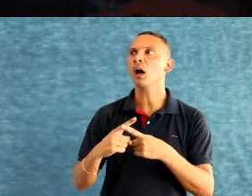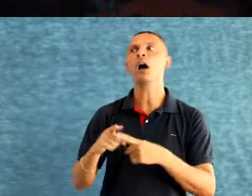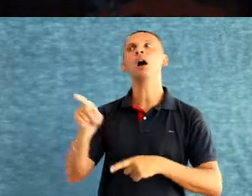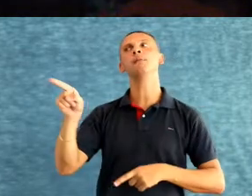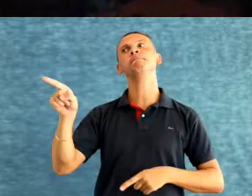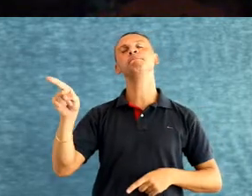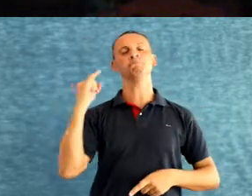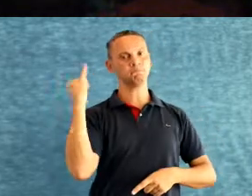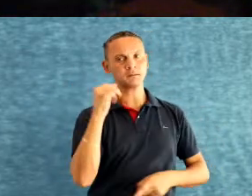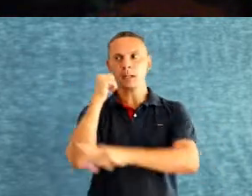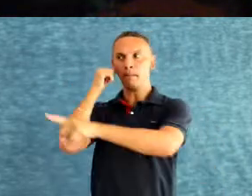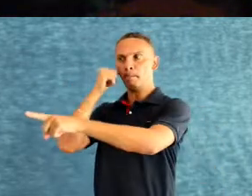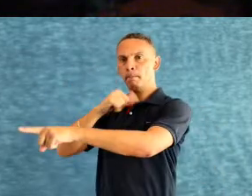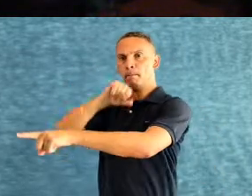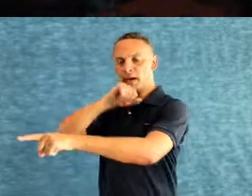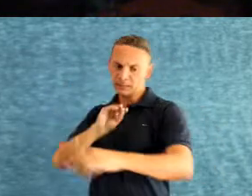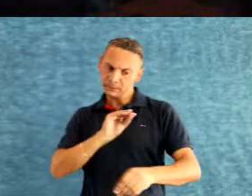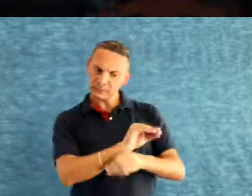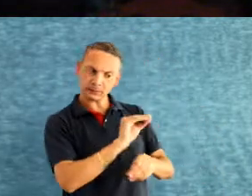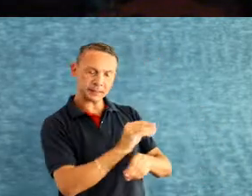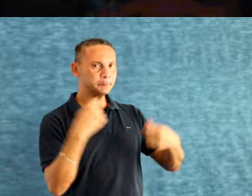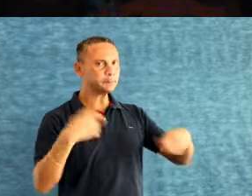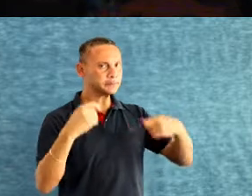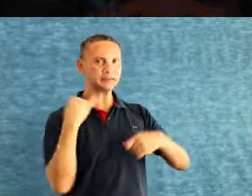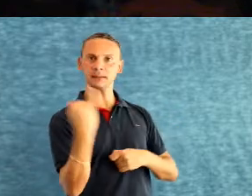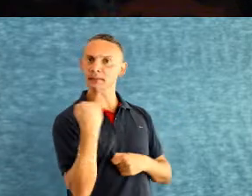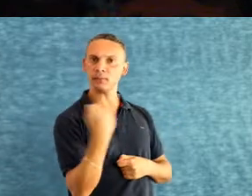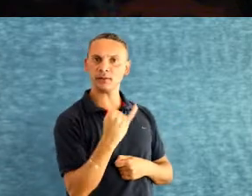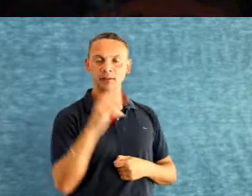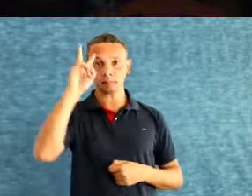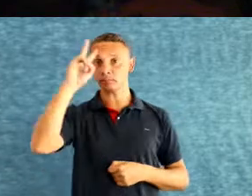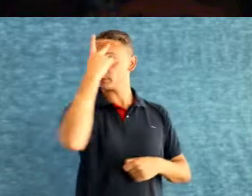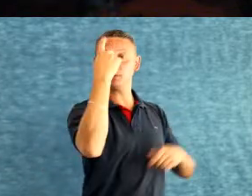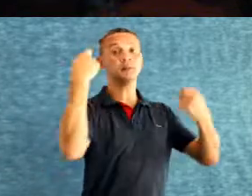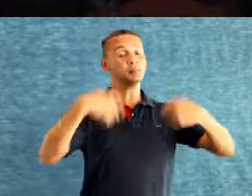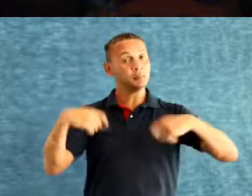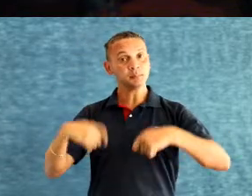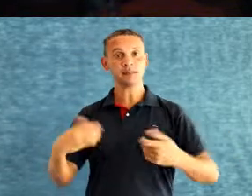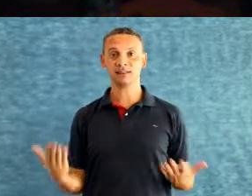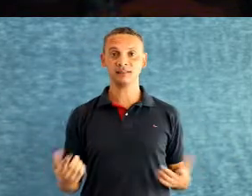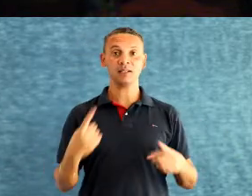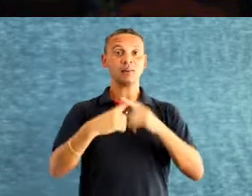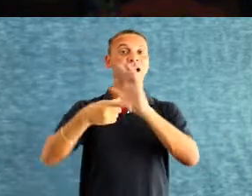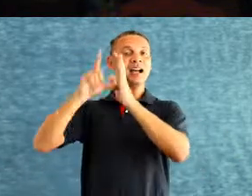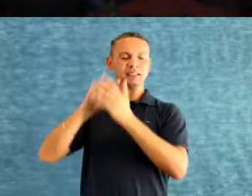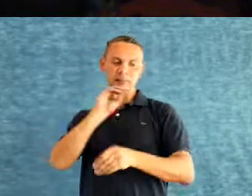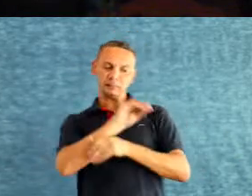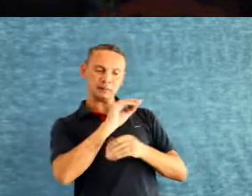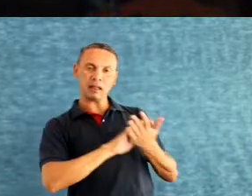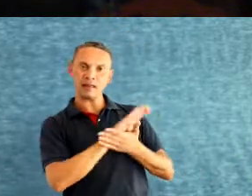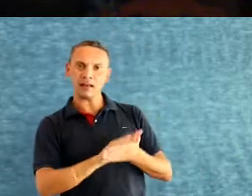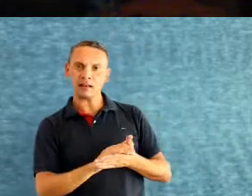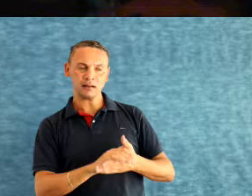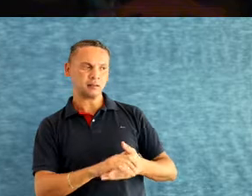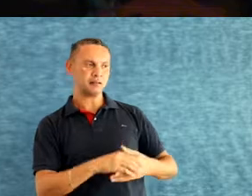filhos na sua primeira infância, pelo menos, que morriam com muita facilidade, com muita constância, com